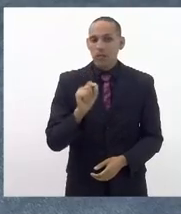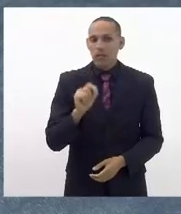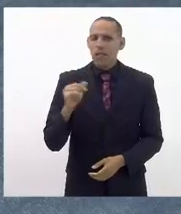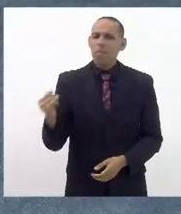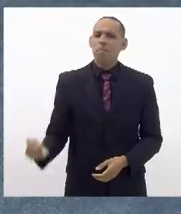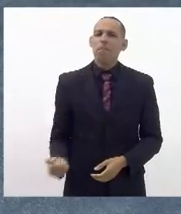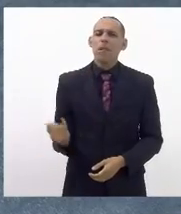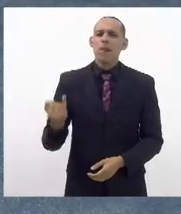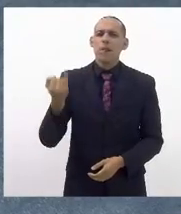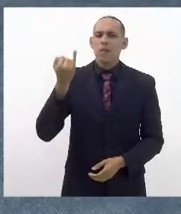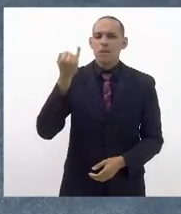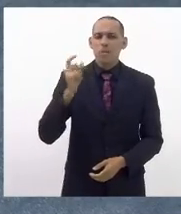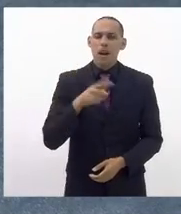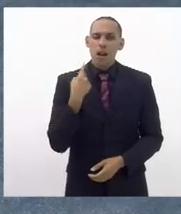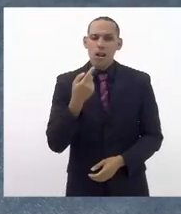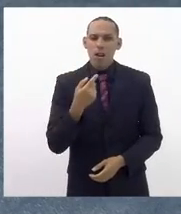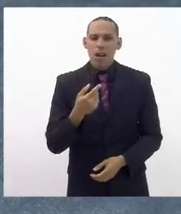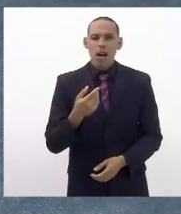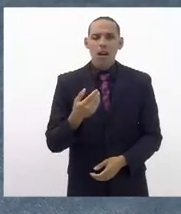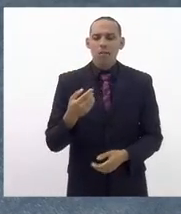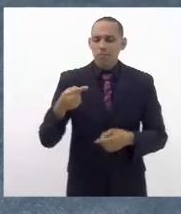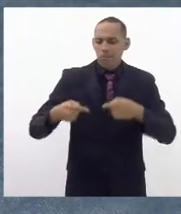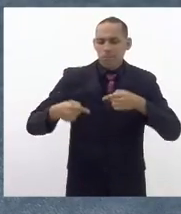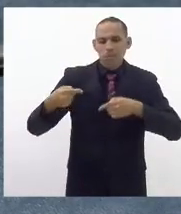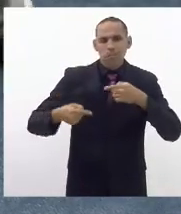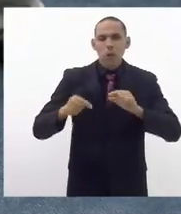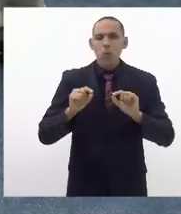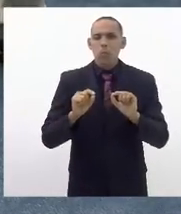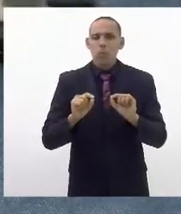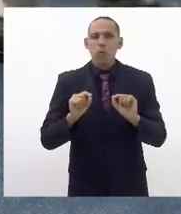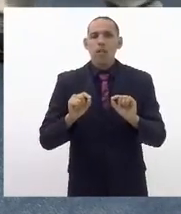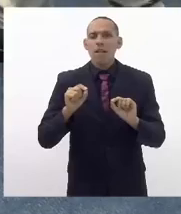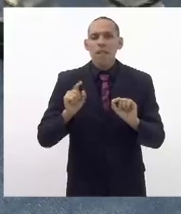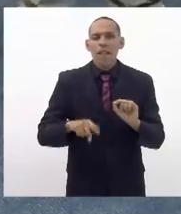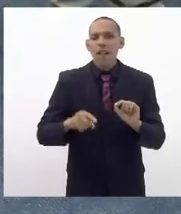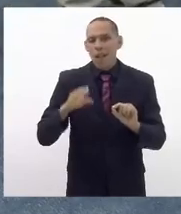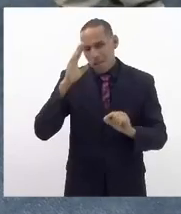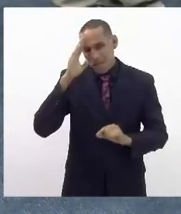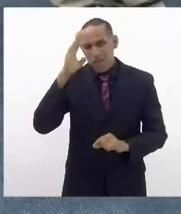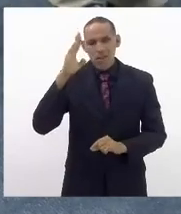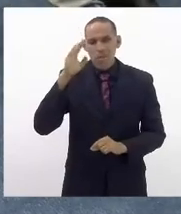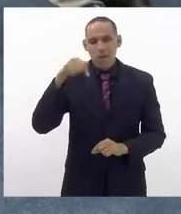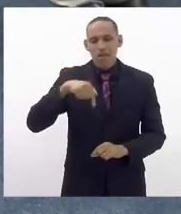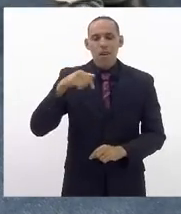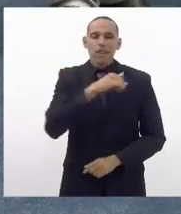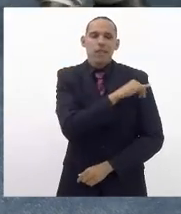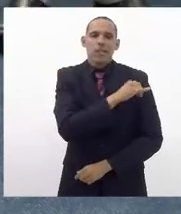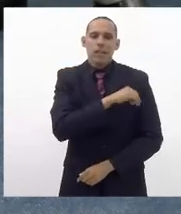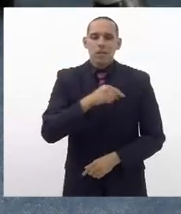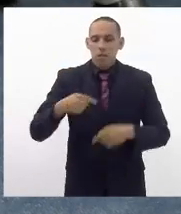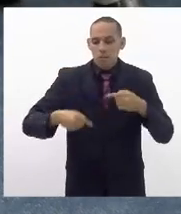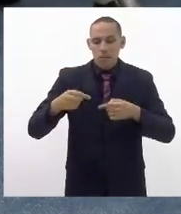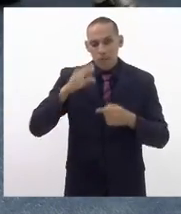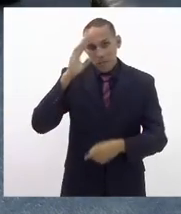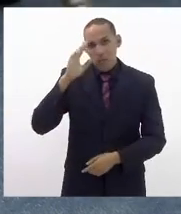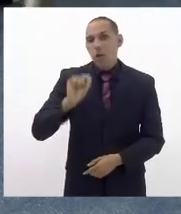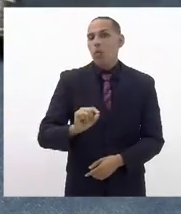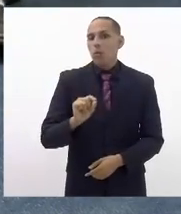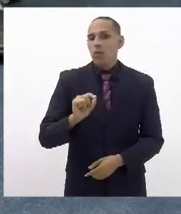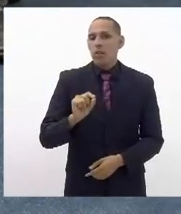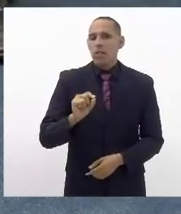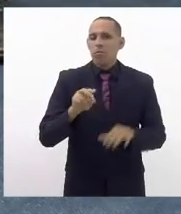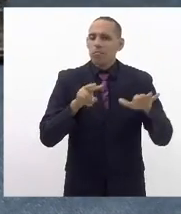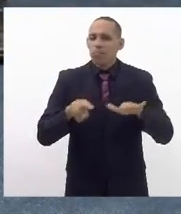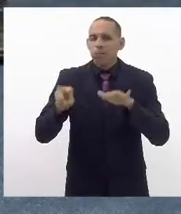importância da gente debater um pouco o que é prioridade política no Rio de Janeiro. Porque a gente viu nas últimas